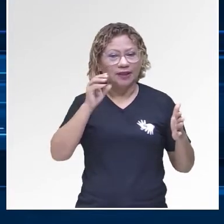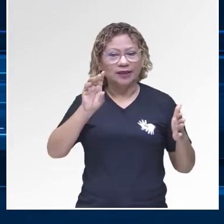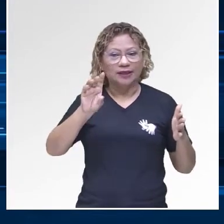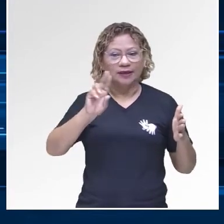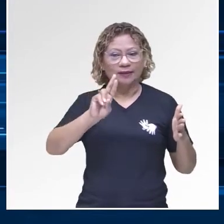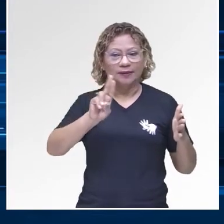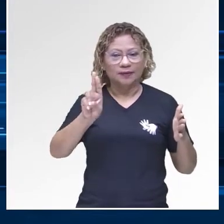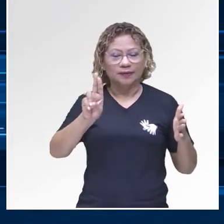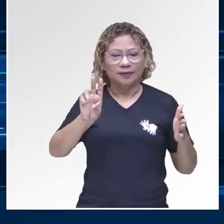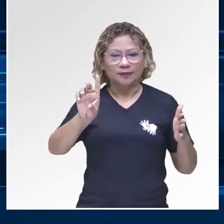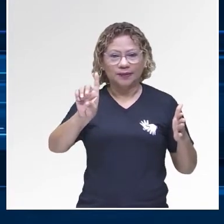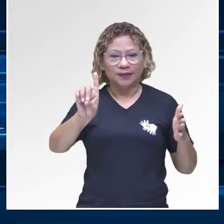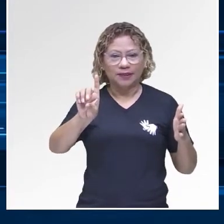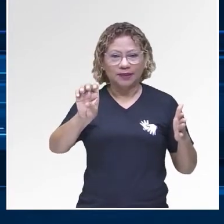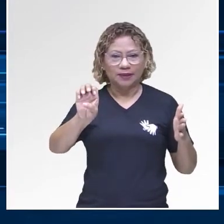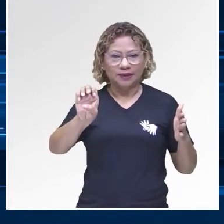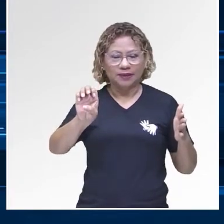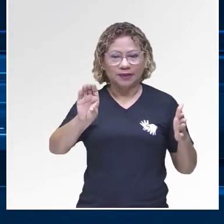Nesse caso aqui,